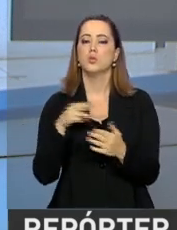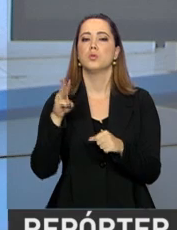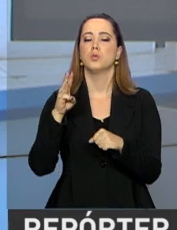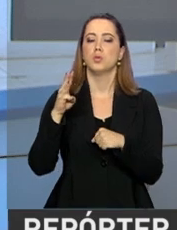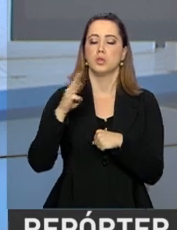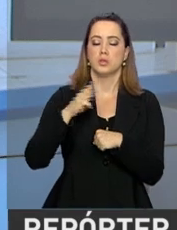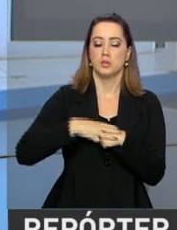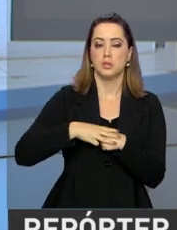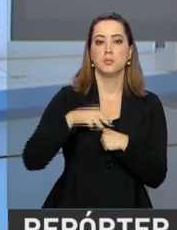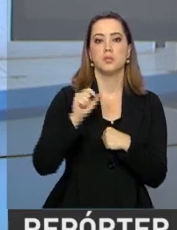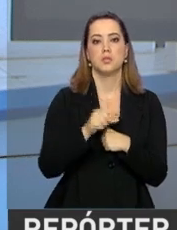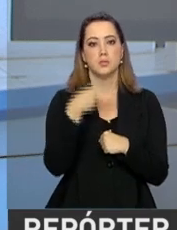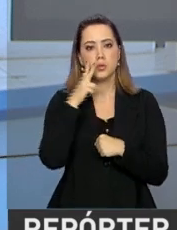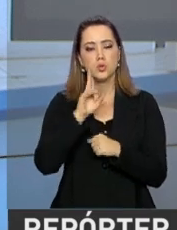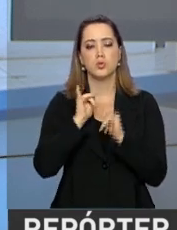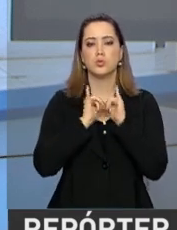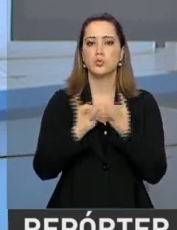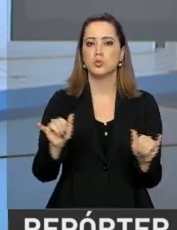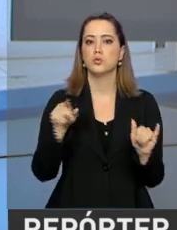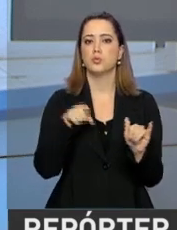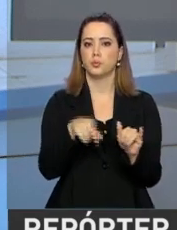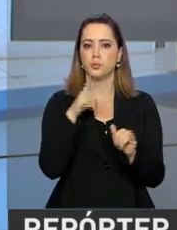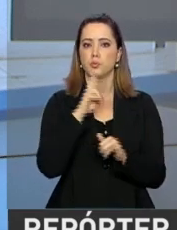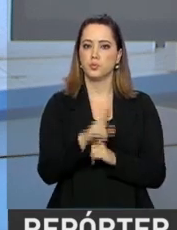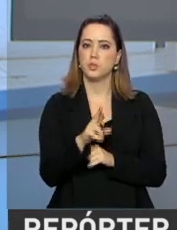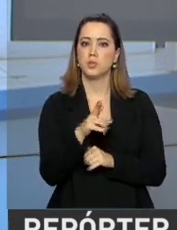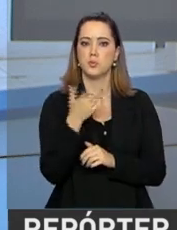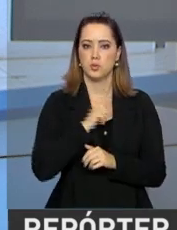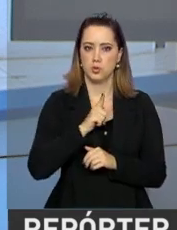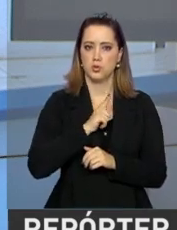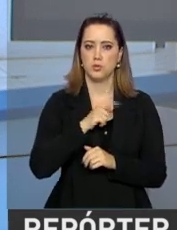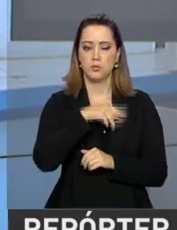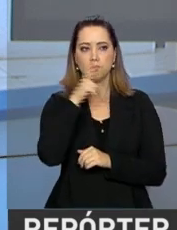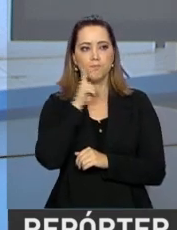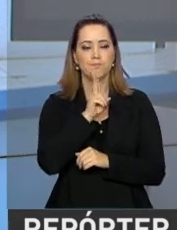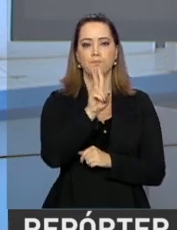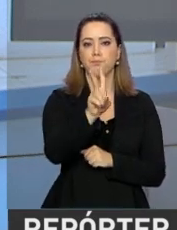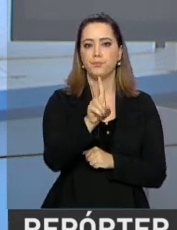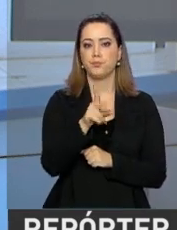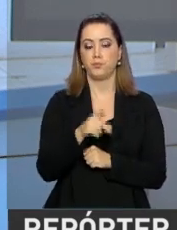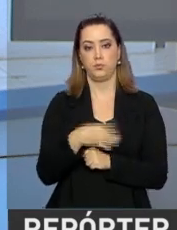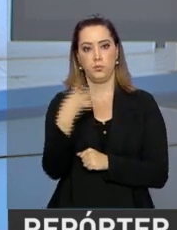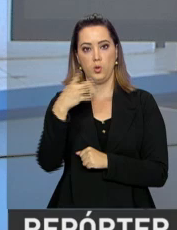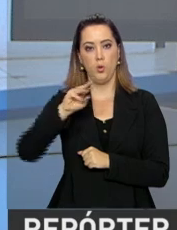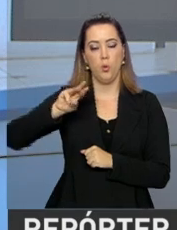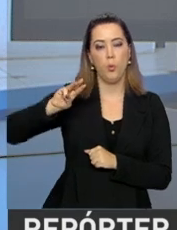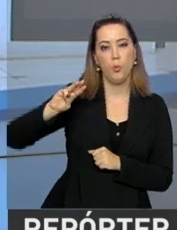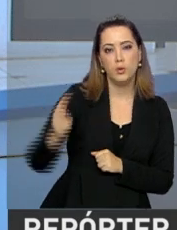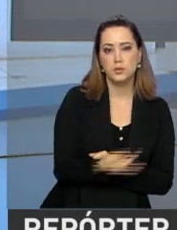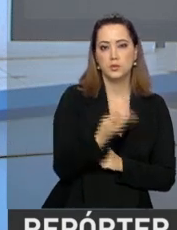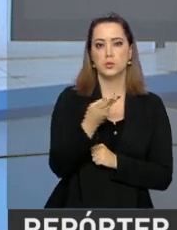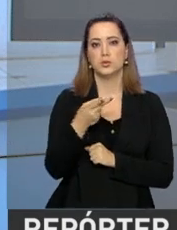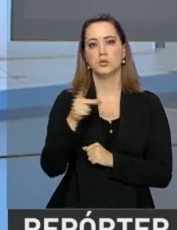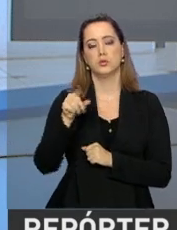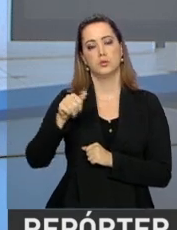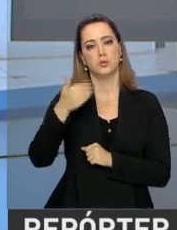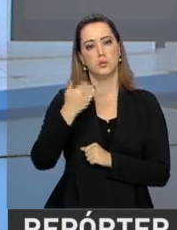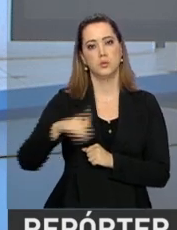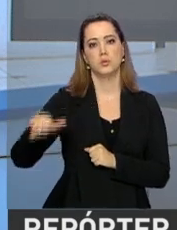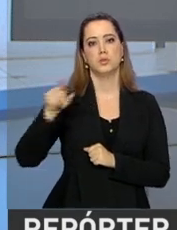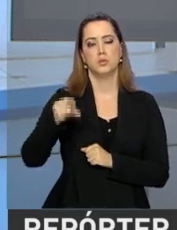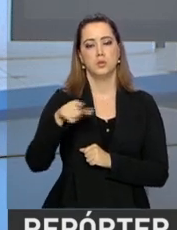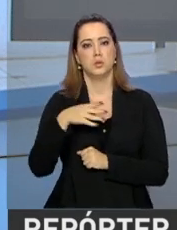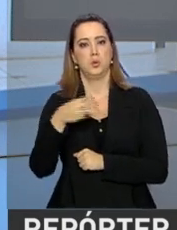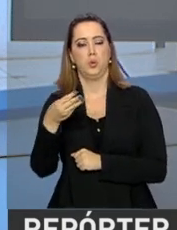As escolas participantes da prova, no ano passado, já podem consultar o desempenho dos alunos. 4,5 milhões de estudantes do 4º, 5º,